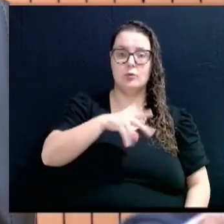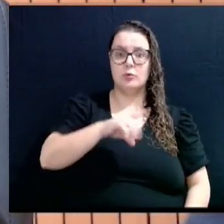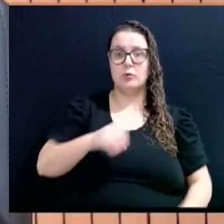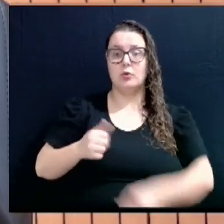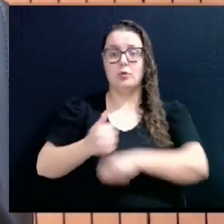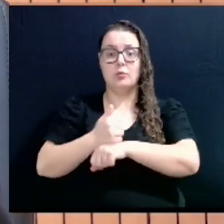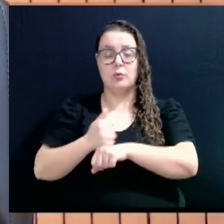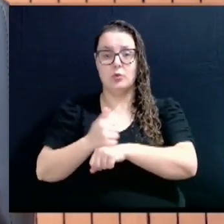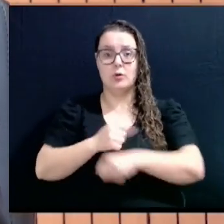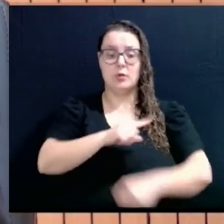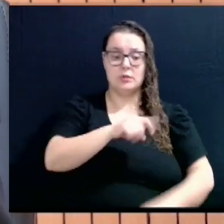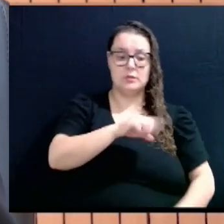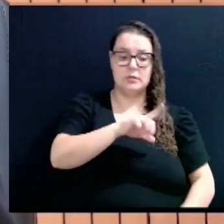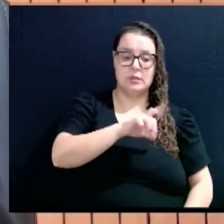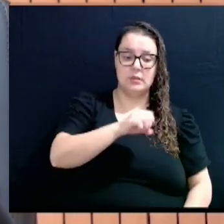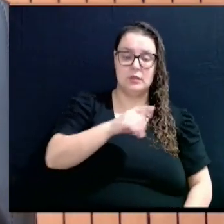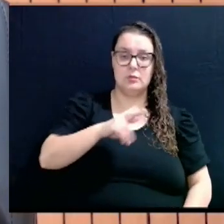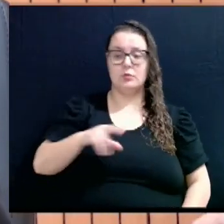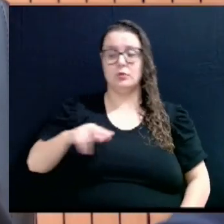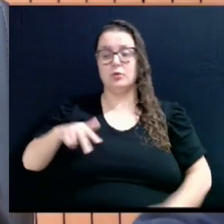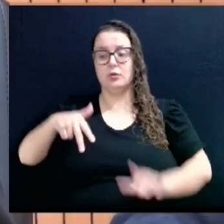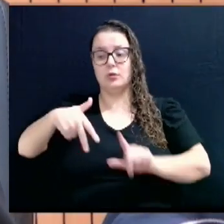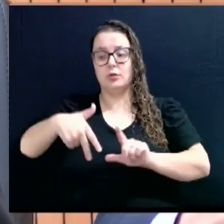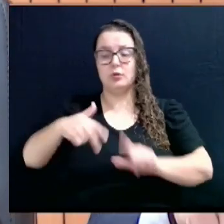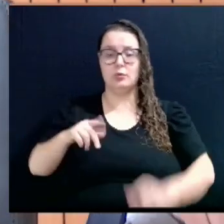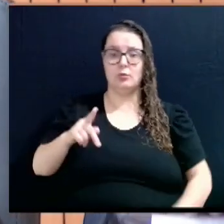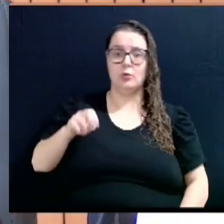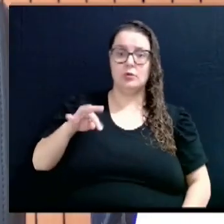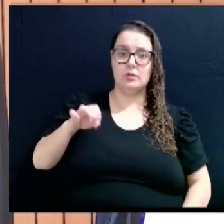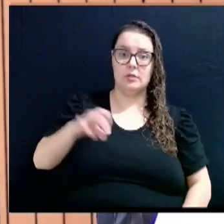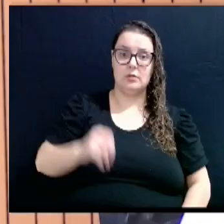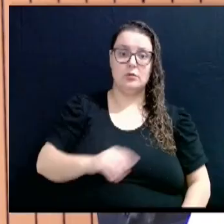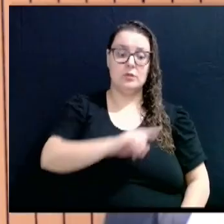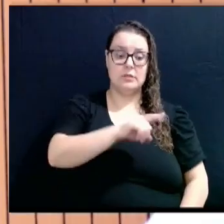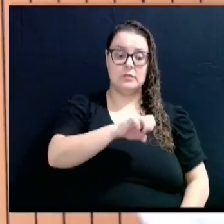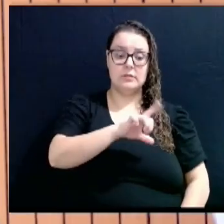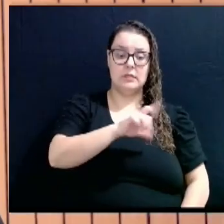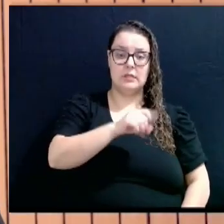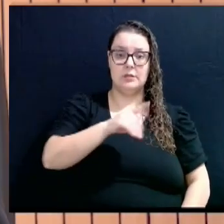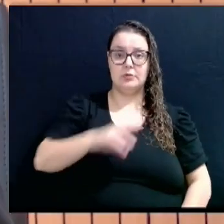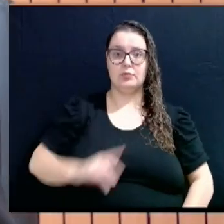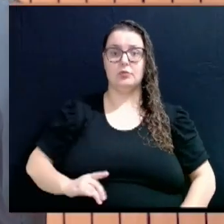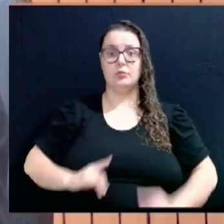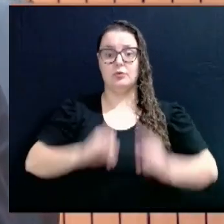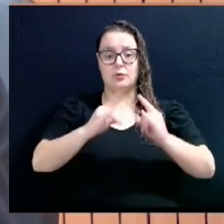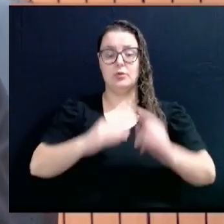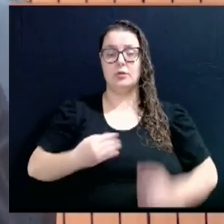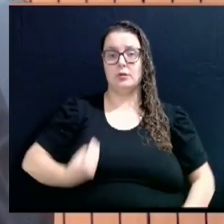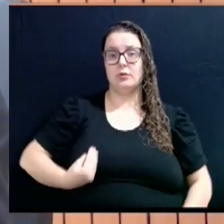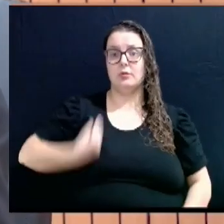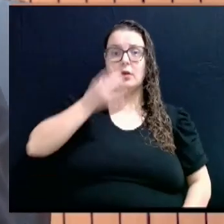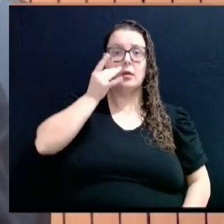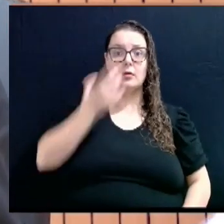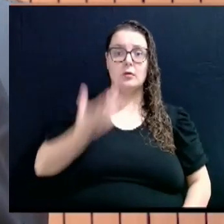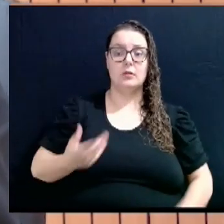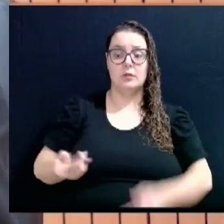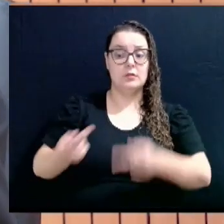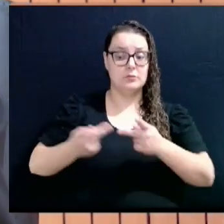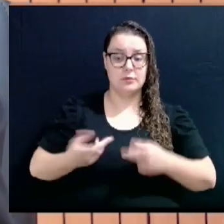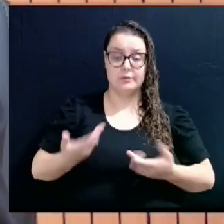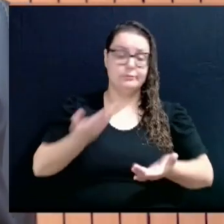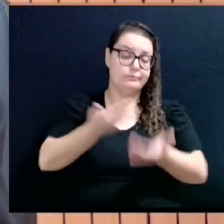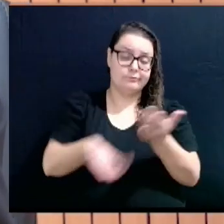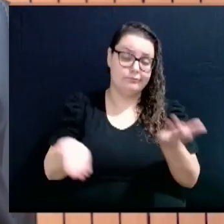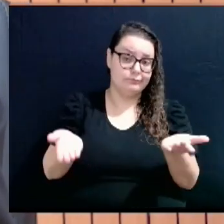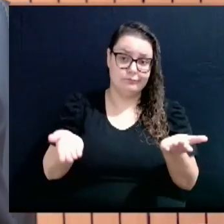zelador e porteiro, entre zelador e morador, entre as visitas que vinham. Né? Então, isso está se perdendo.